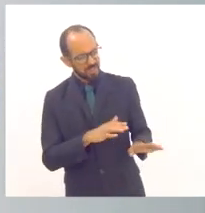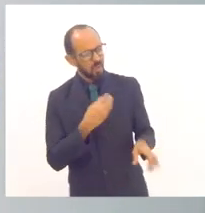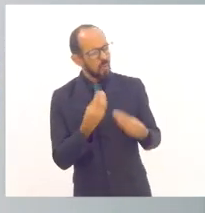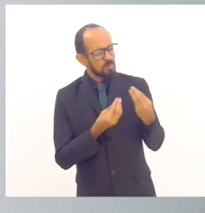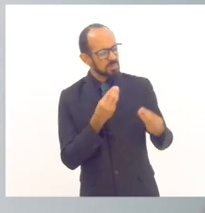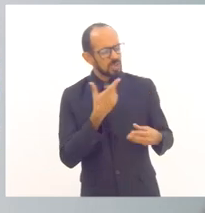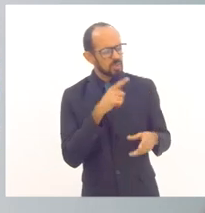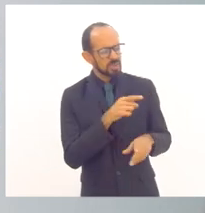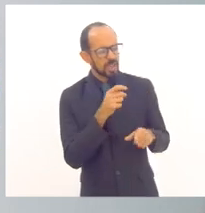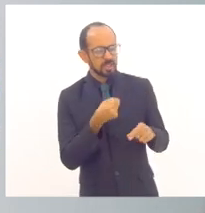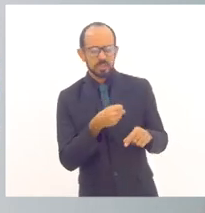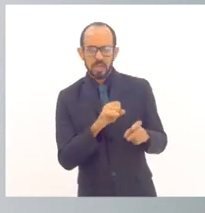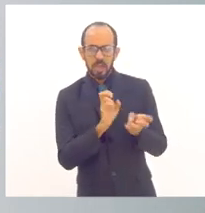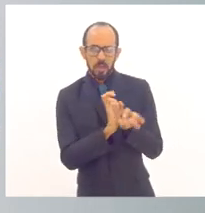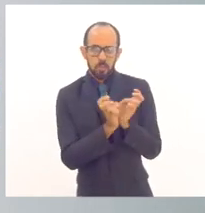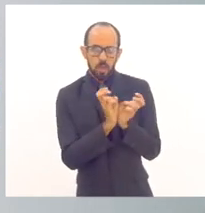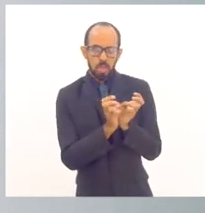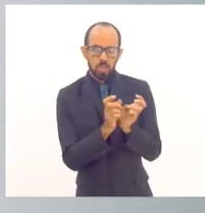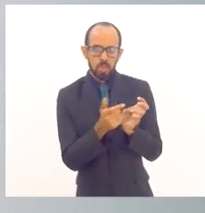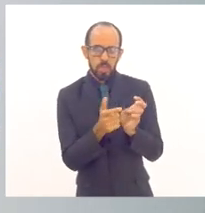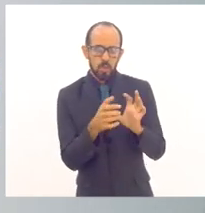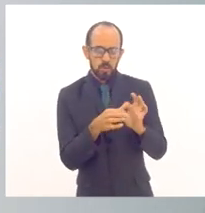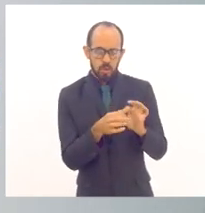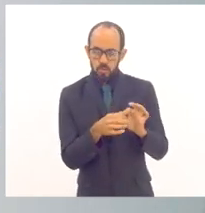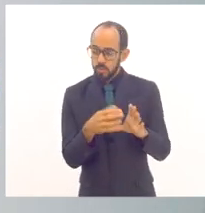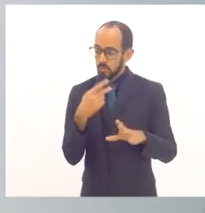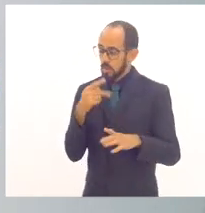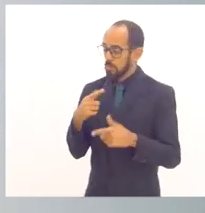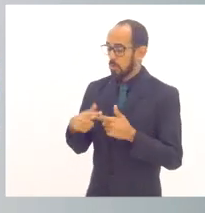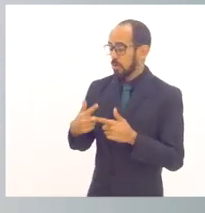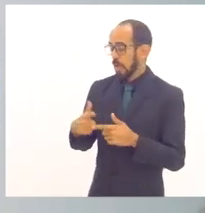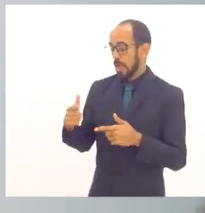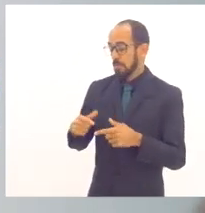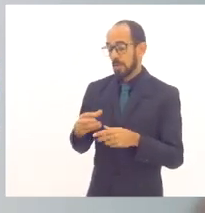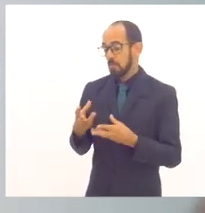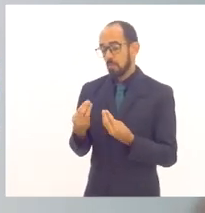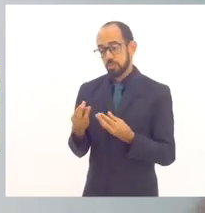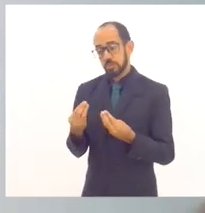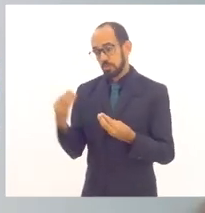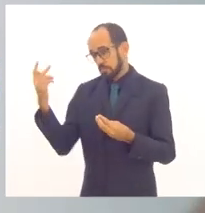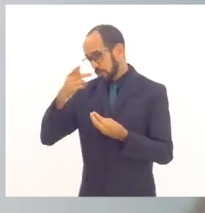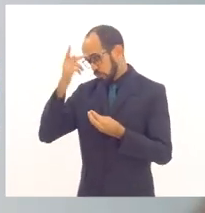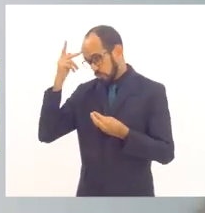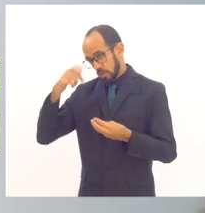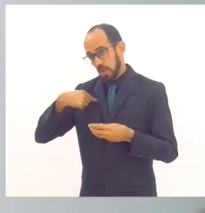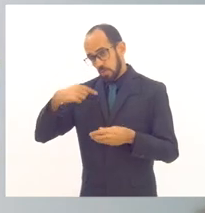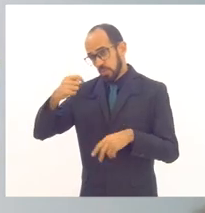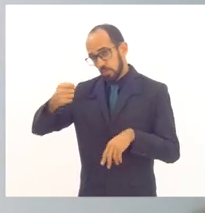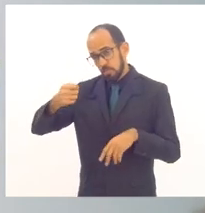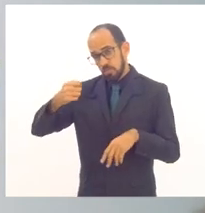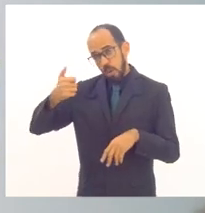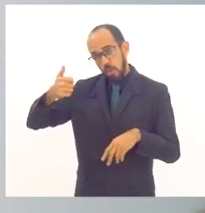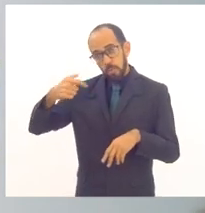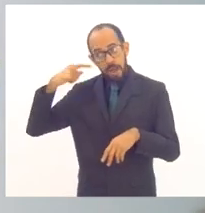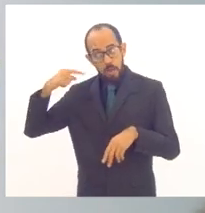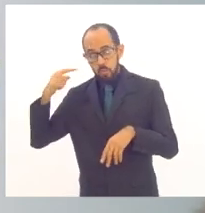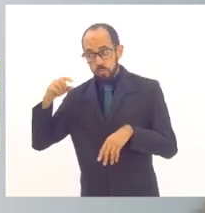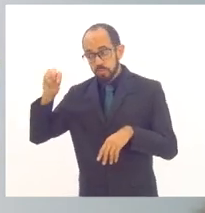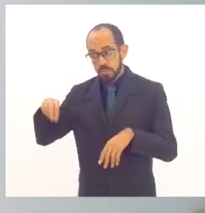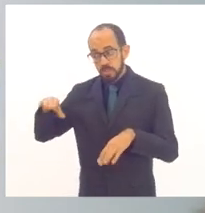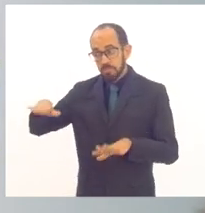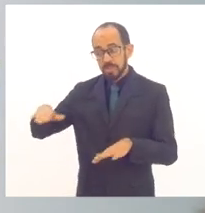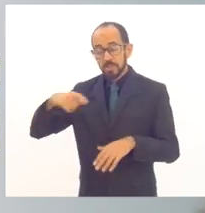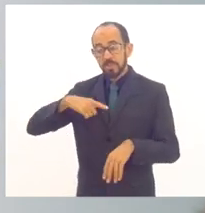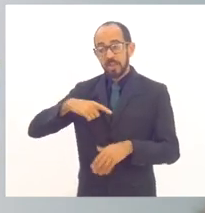capoeira é desunida? Eu falei, cara, nossa capoeira é muito grande. E da mesma forma que tem eu aqui, que sou meio maluco, né, que penso na capoeira, eu